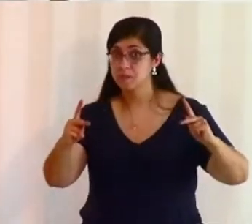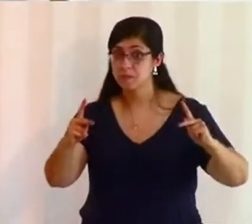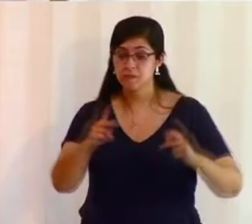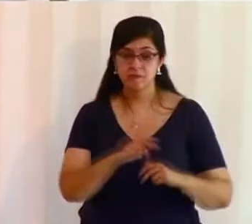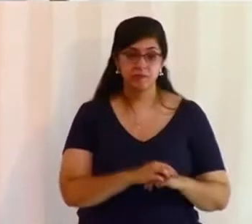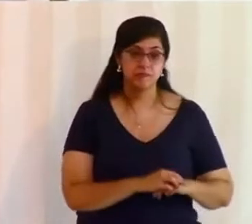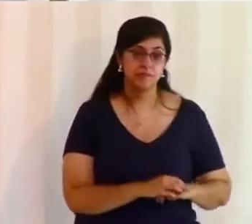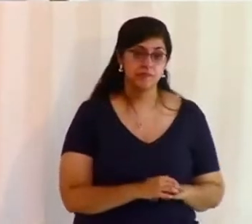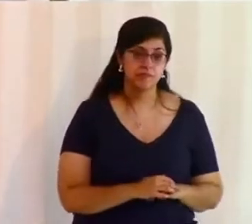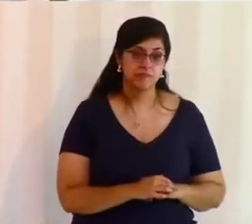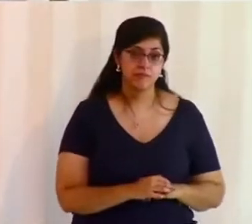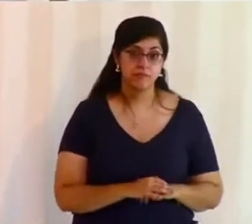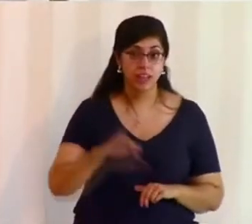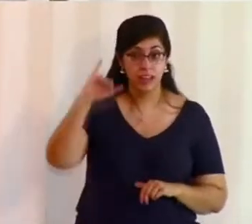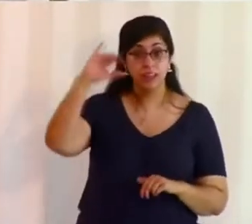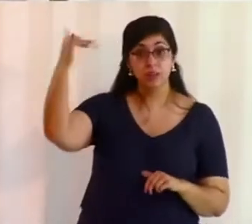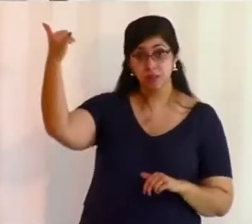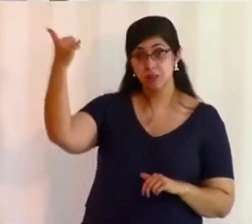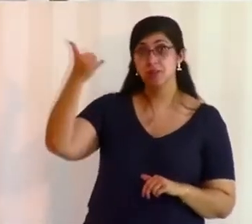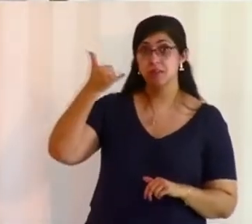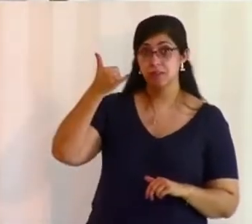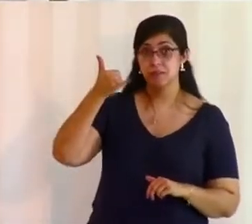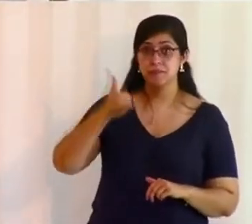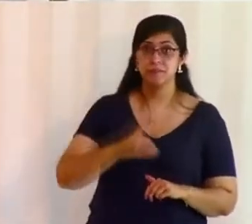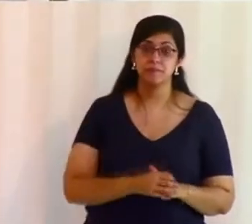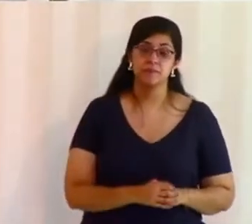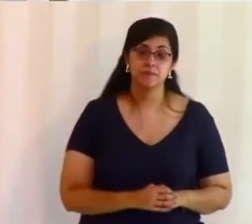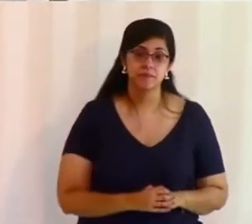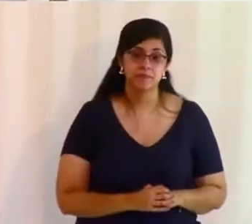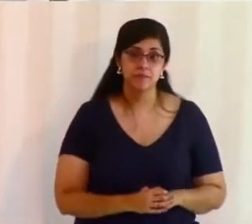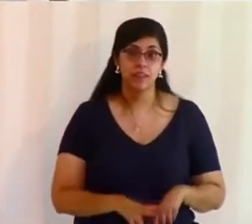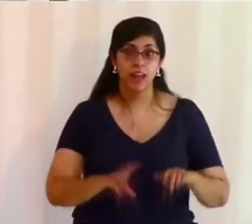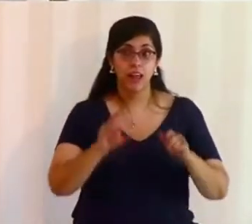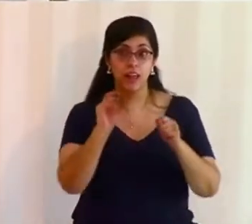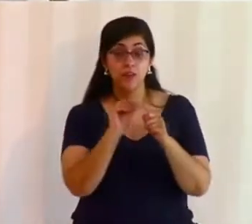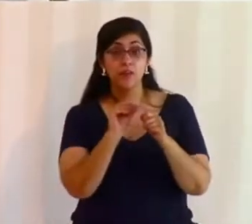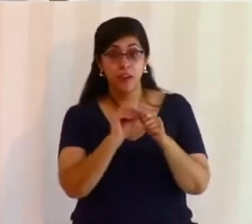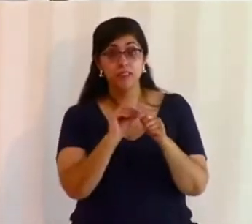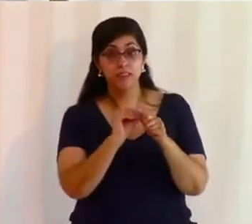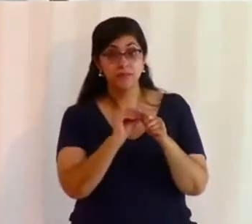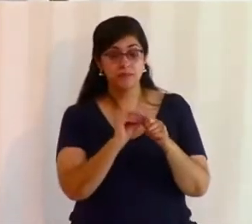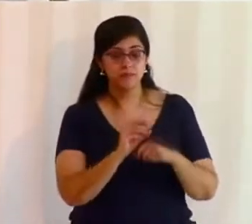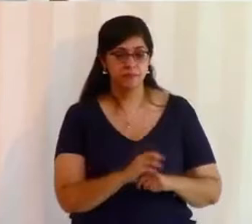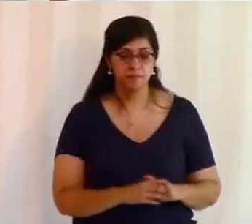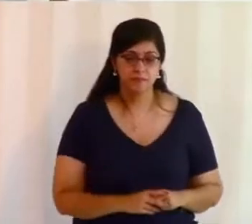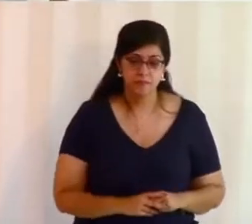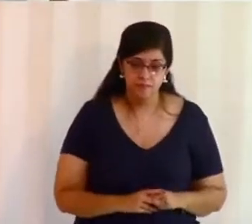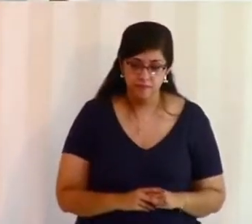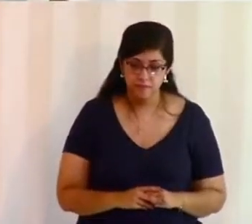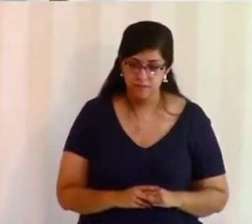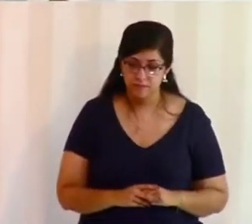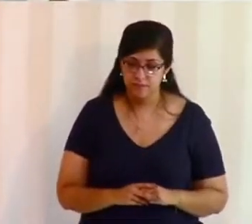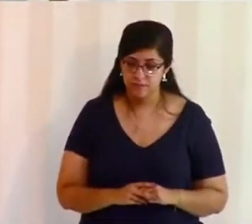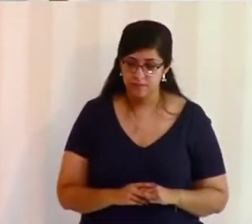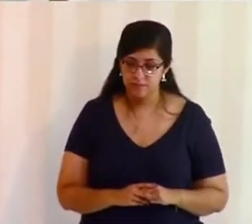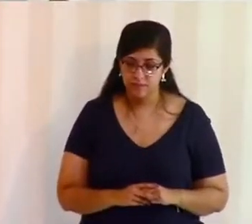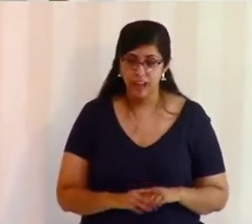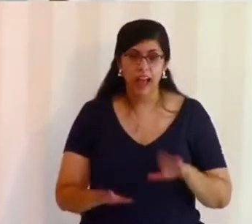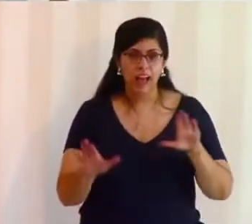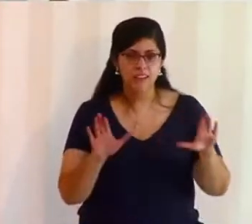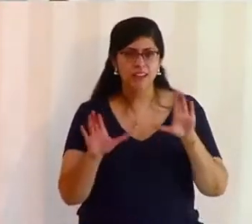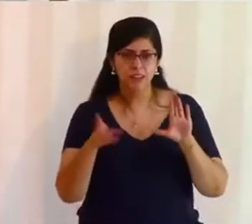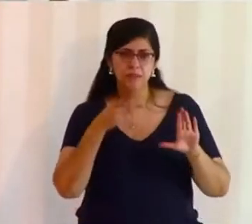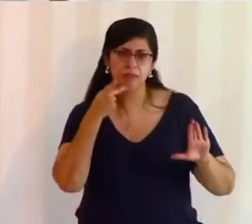melhor dizendo, da palavra de Deus. Quando eu faço uso disso, e é raro, mas acontece que eu pergunto, alguém aqui nessa noite que